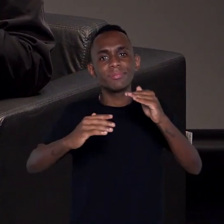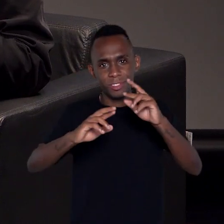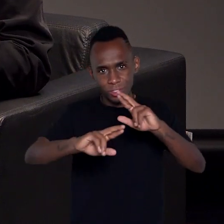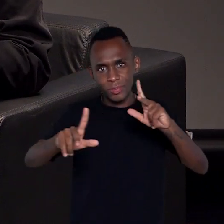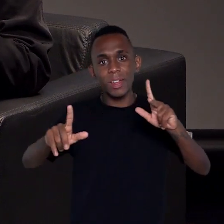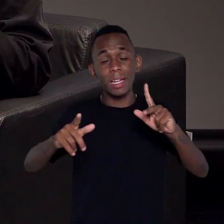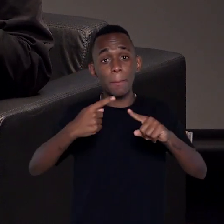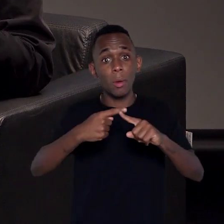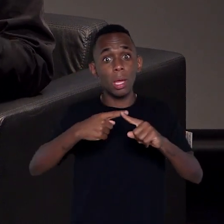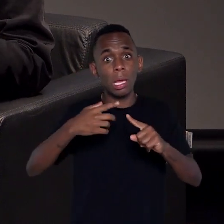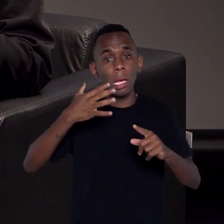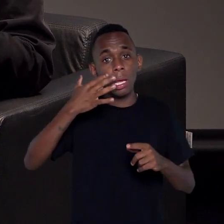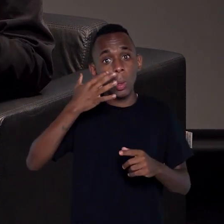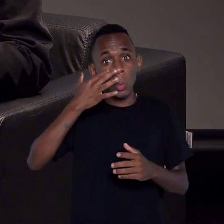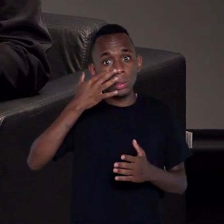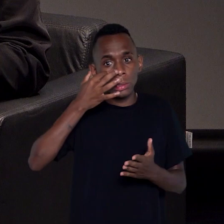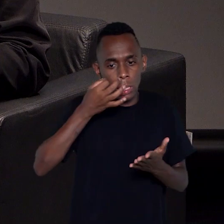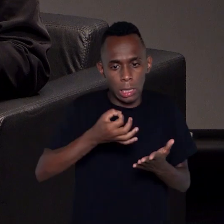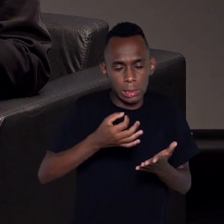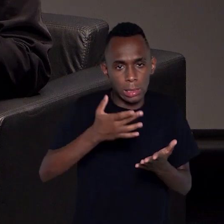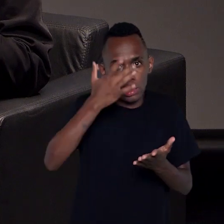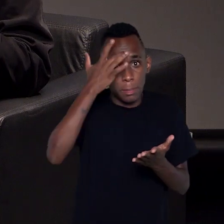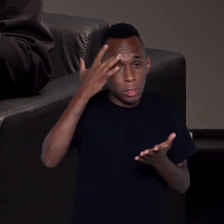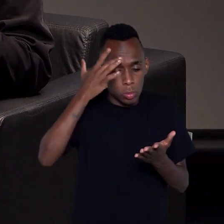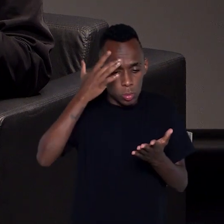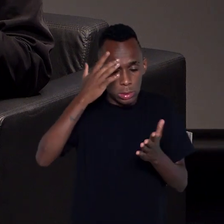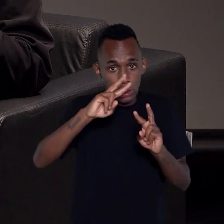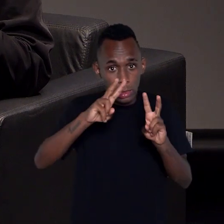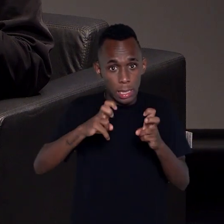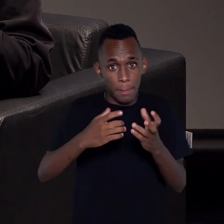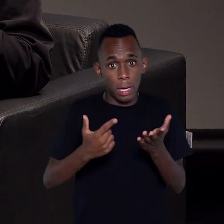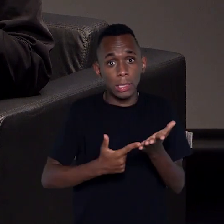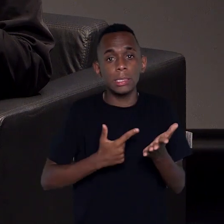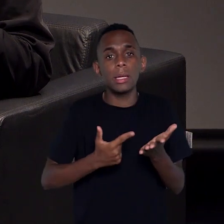Acho que o interesse das pessoas pela literatura,